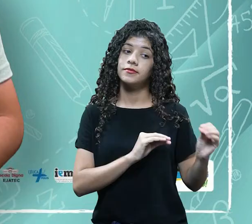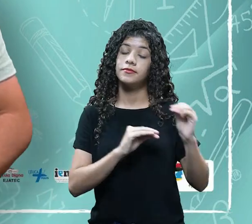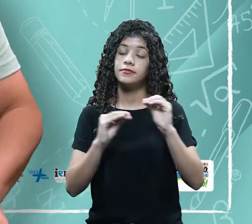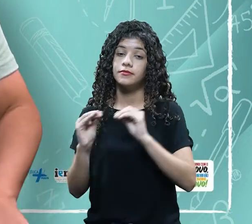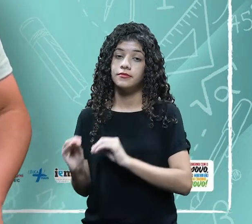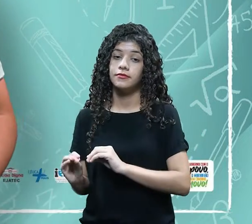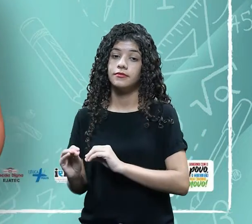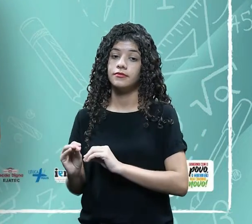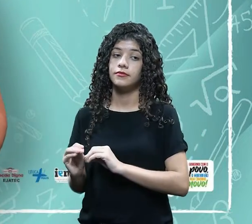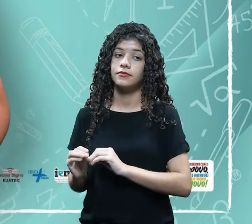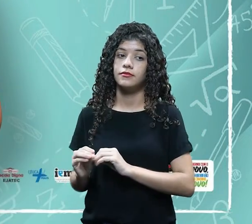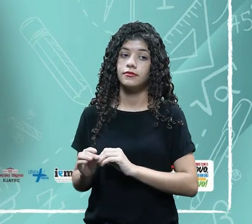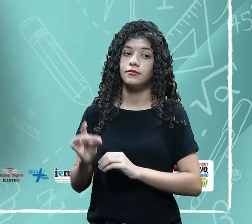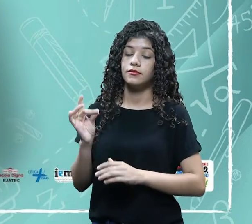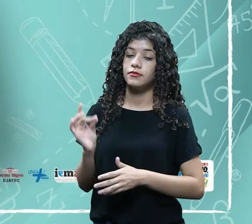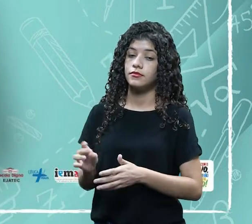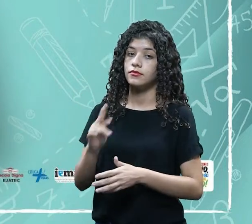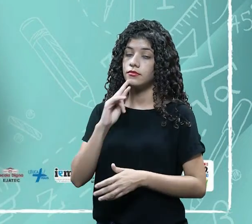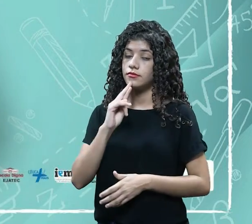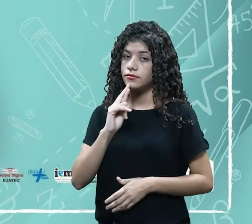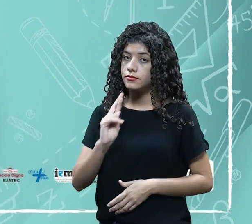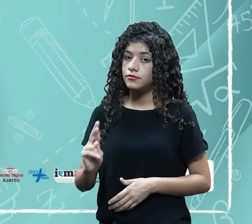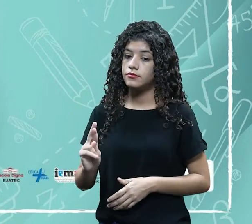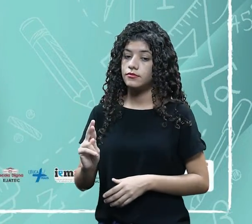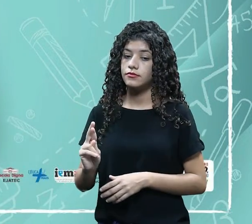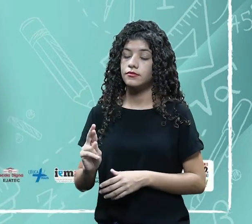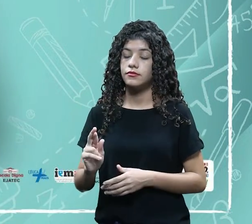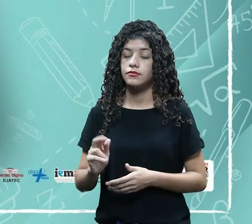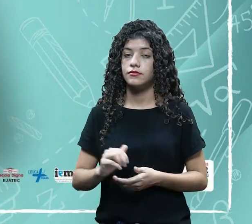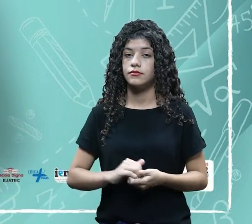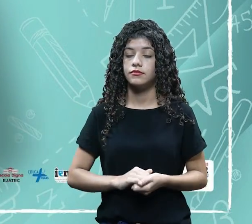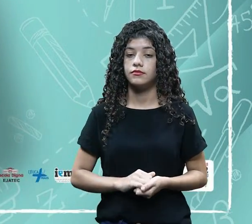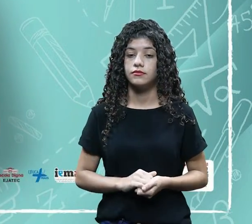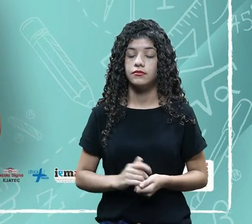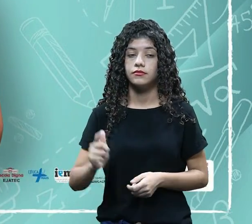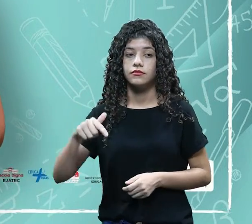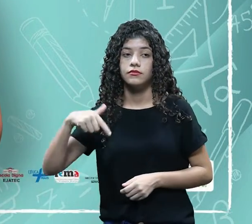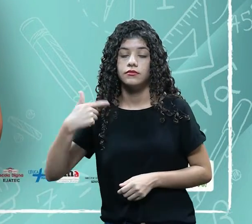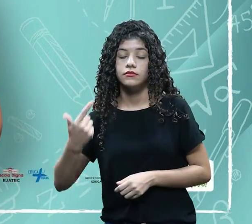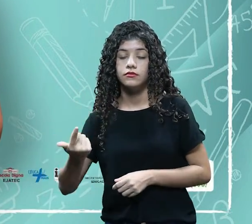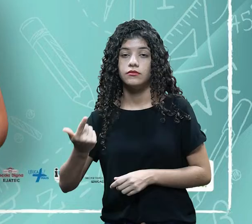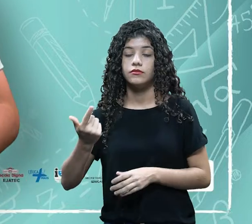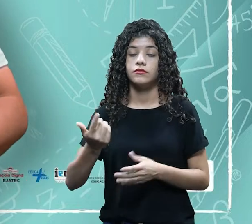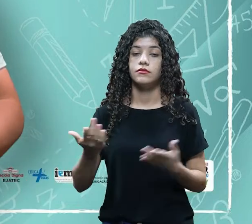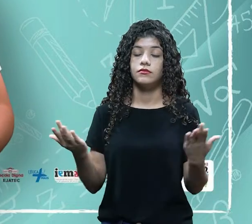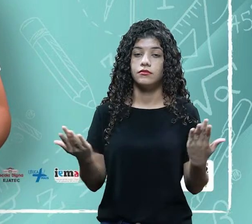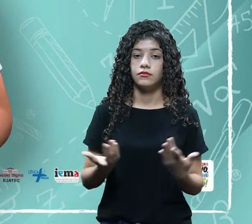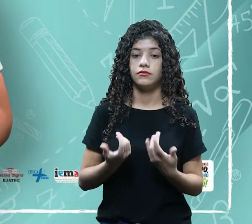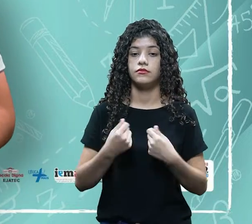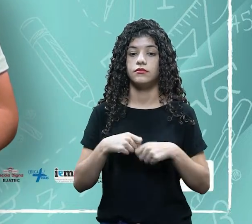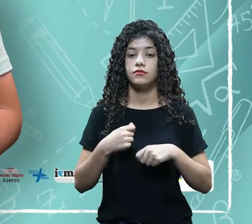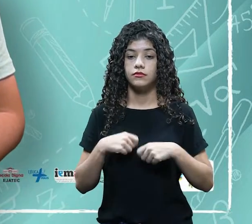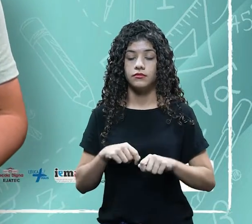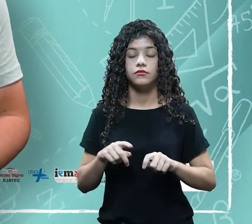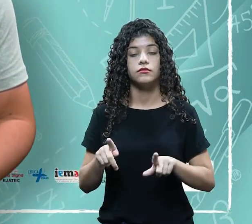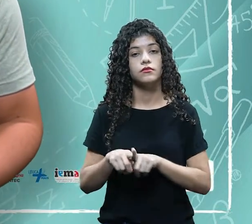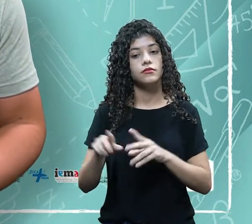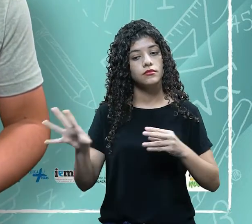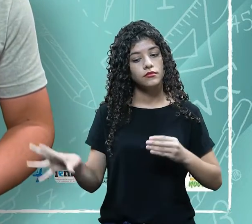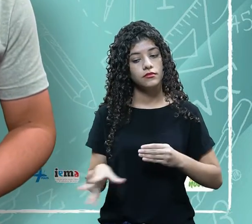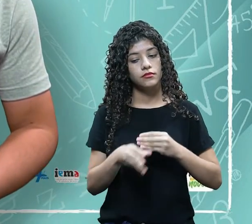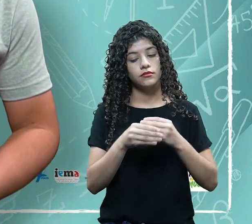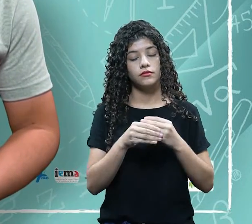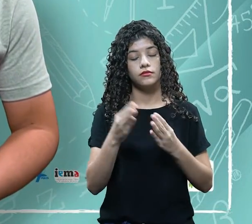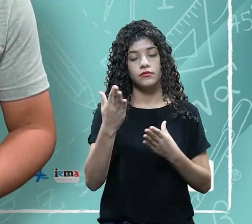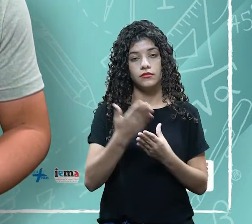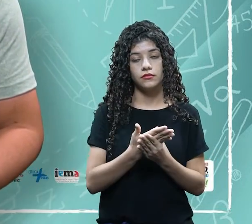de fato, para responder uma solicitação, né, do outro órgão, ele vai ser autuado, porque ele vai ser incorporado